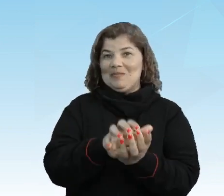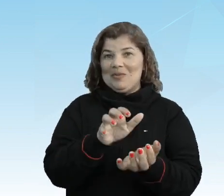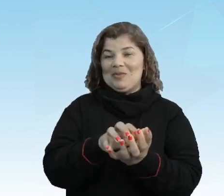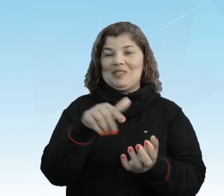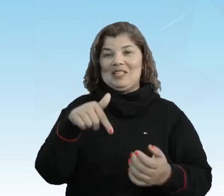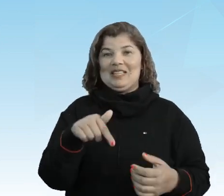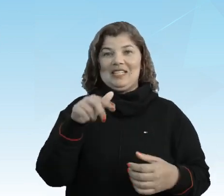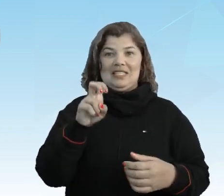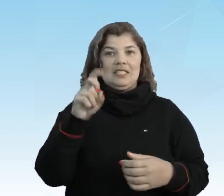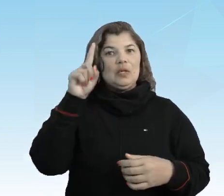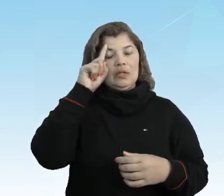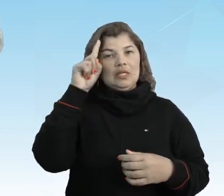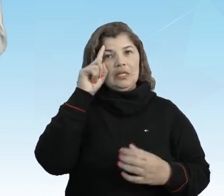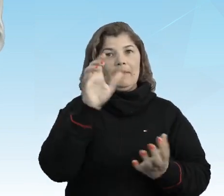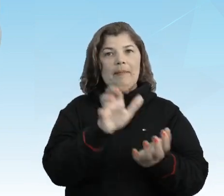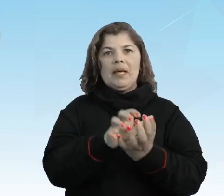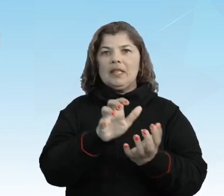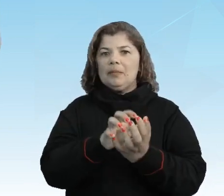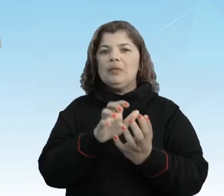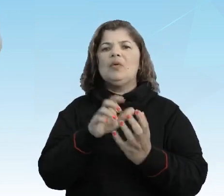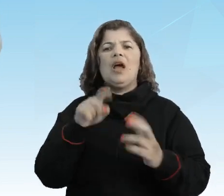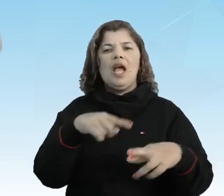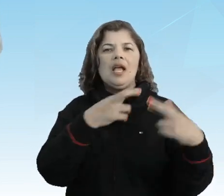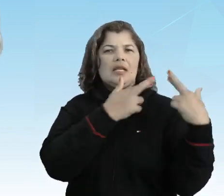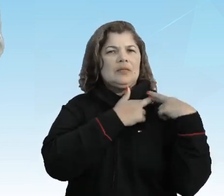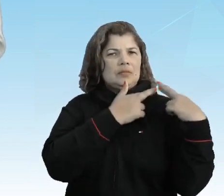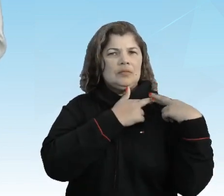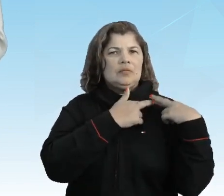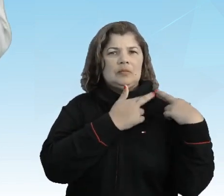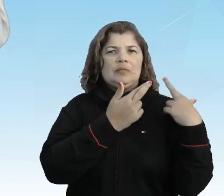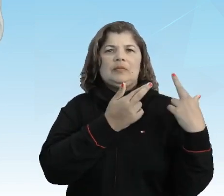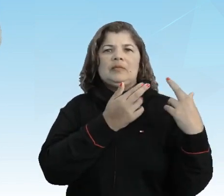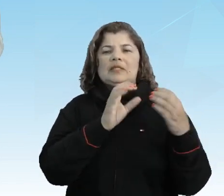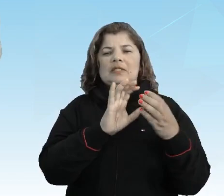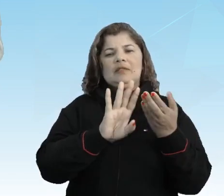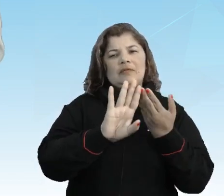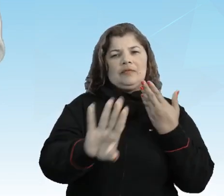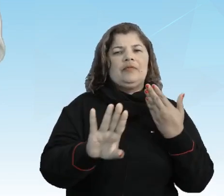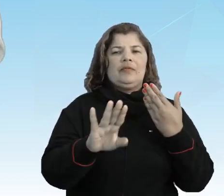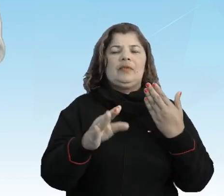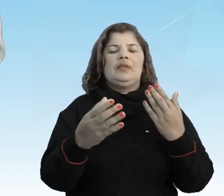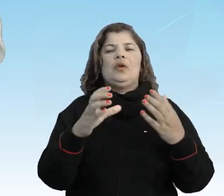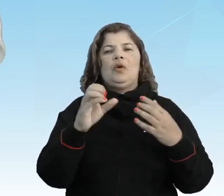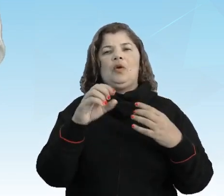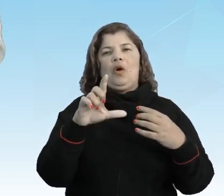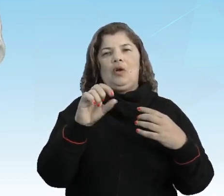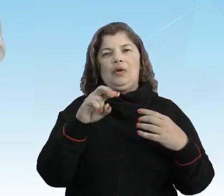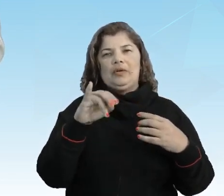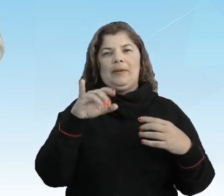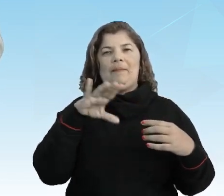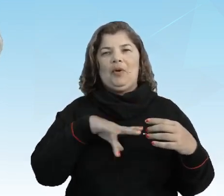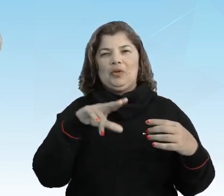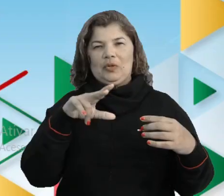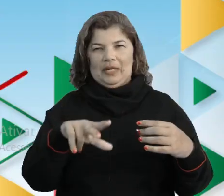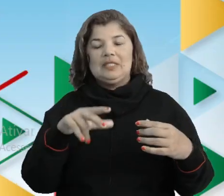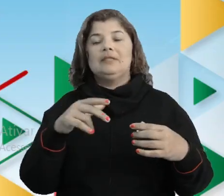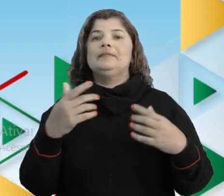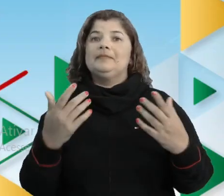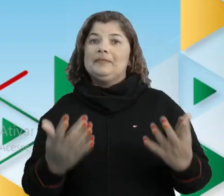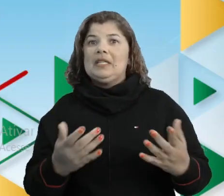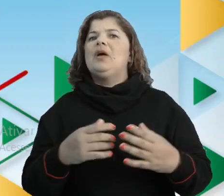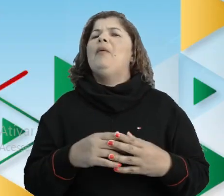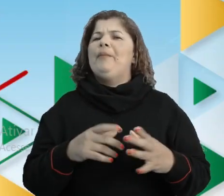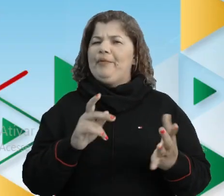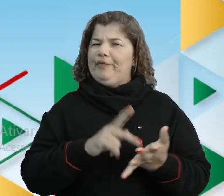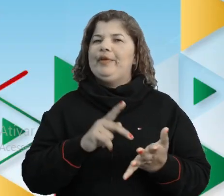75 dias que Pernambuco foi independente da coroa portuguesa. É a Revolução de 1817. O professor, e justamente essa questão